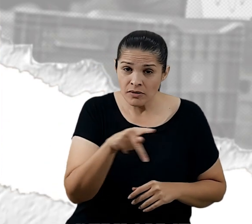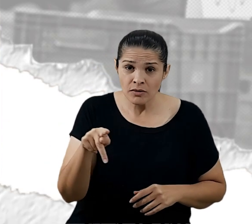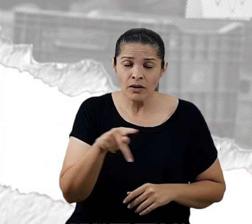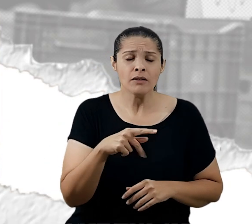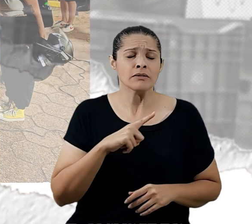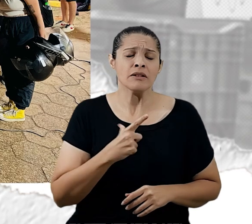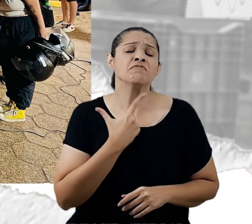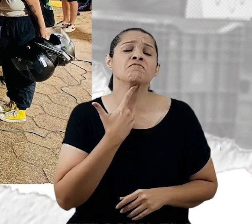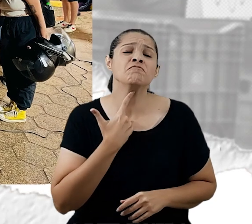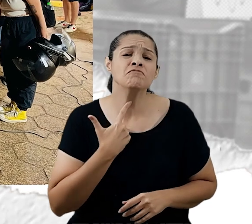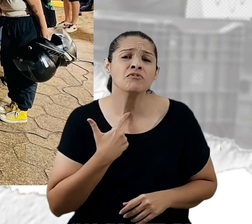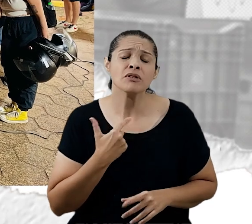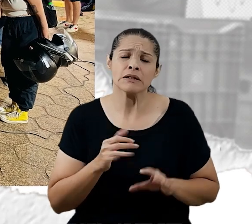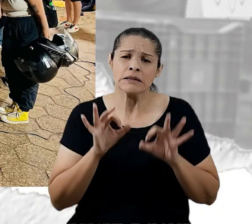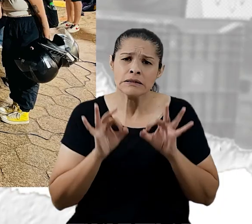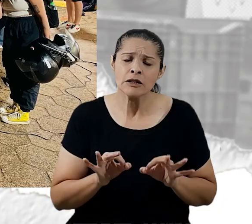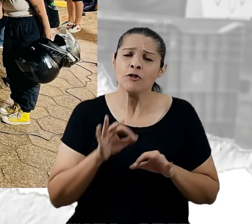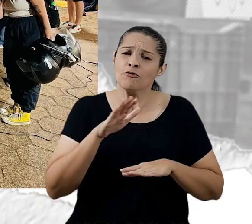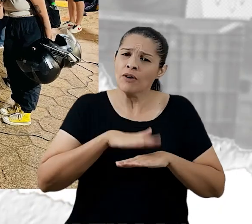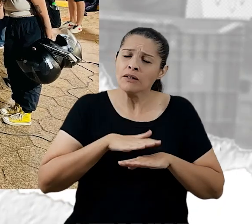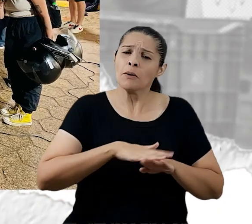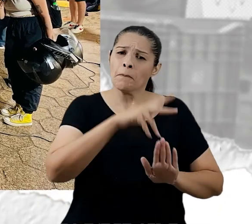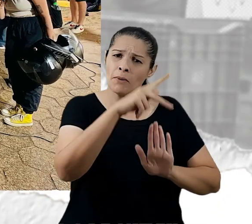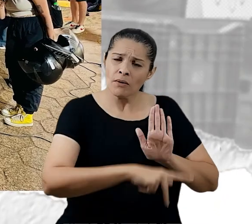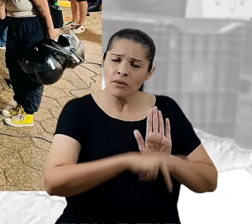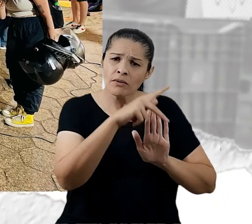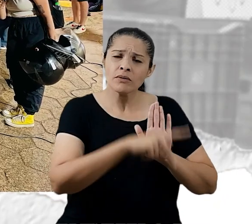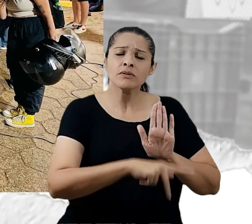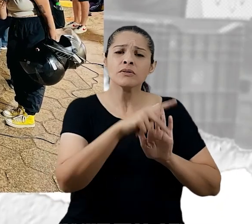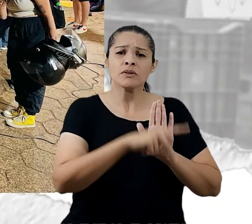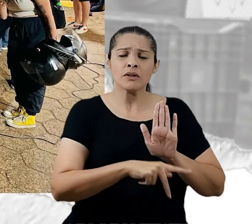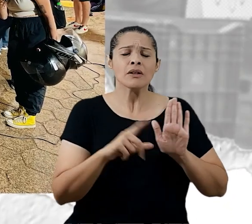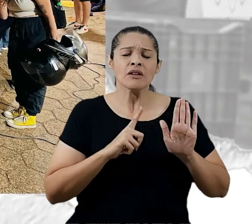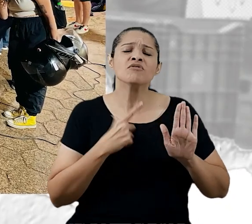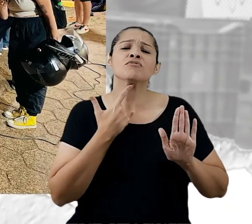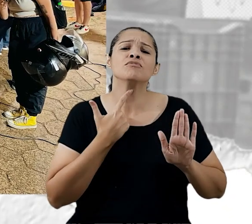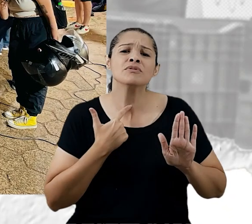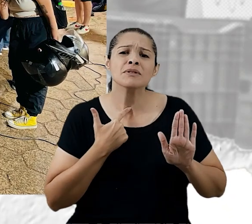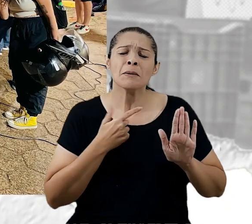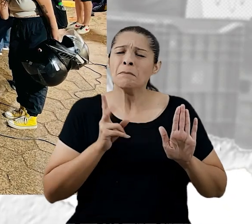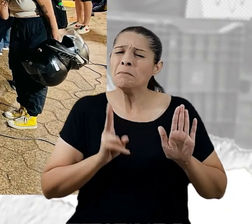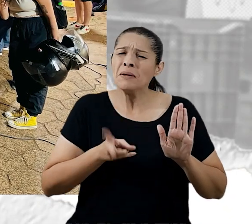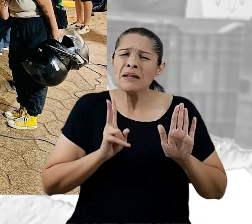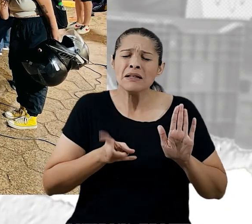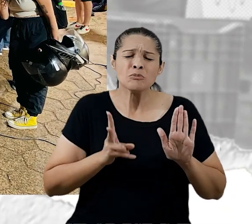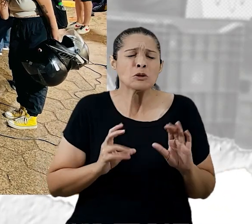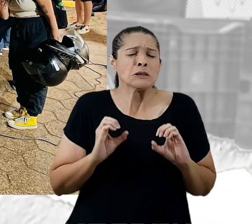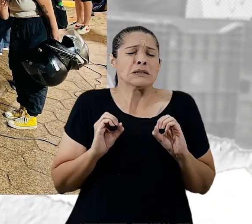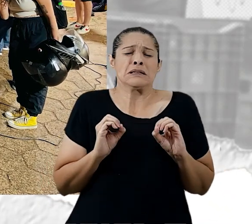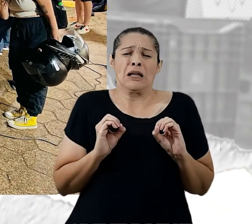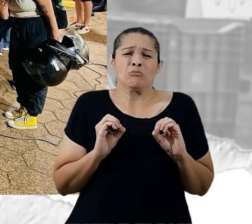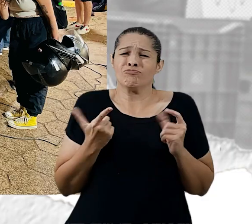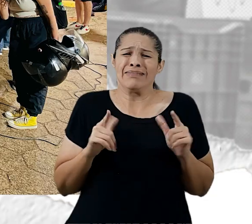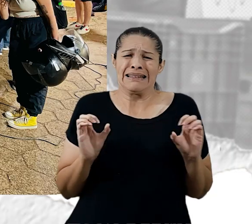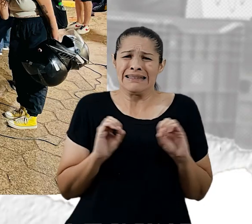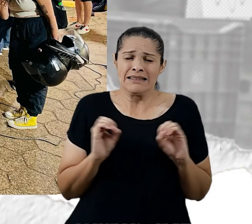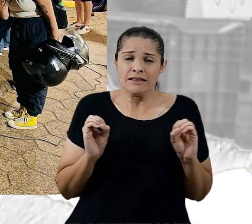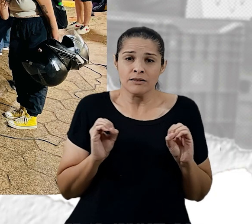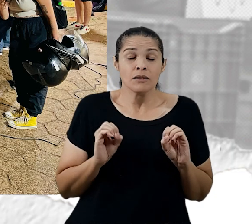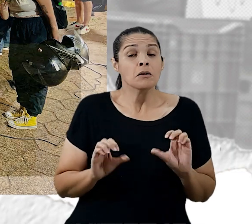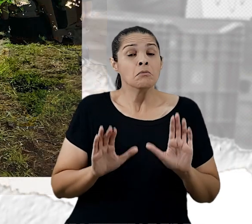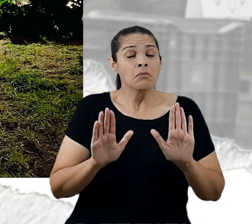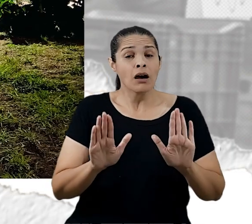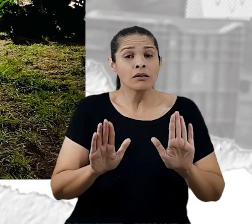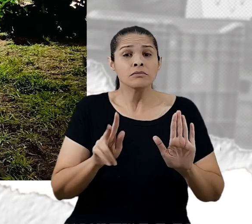tem vontade de implementar alguma coisa, de ter um projeto, mesmo que seja do zero, como foi esse, que ele